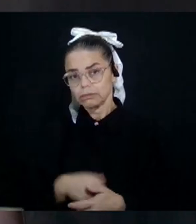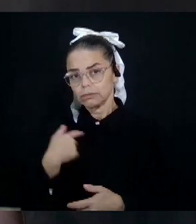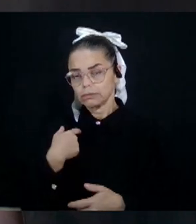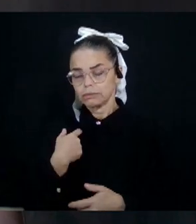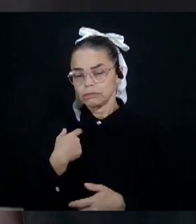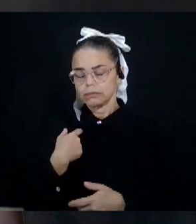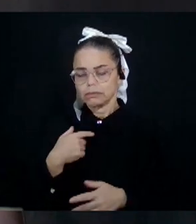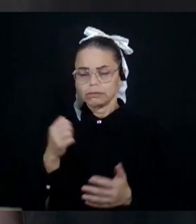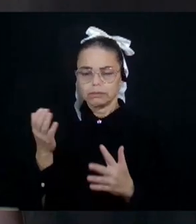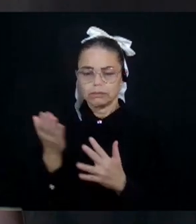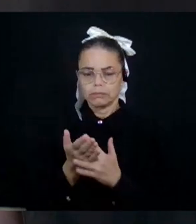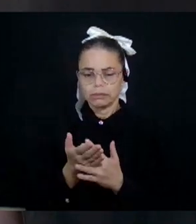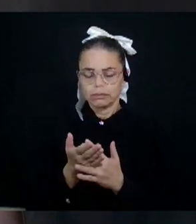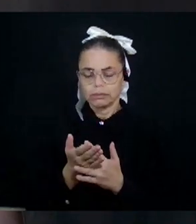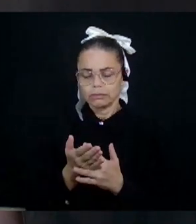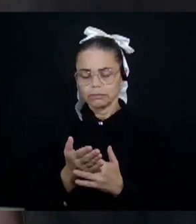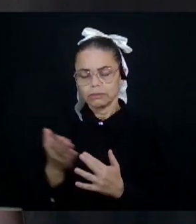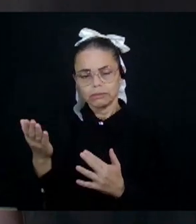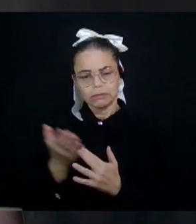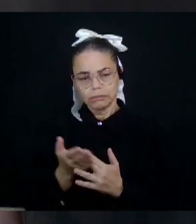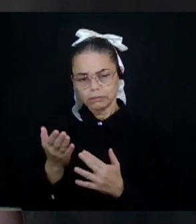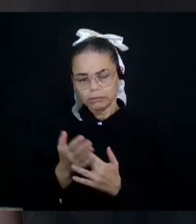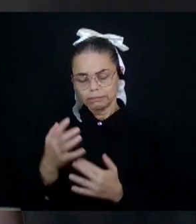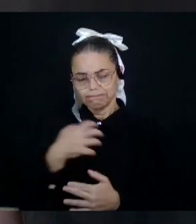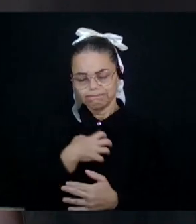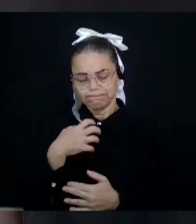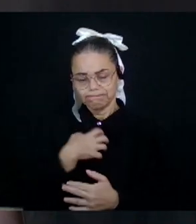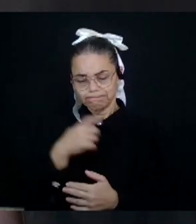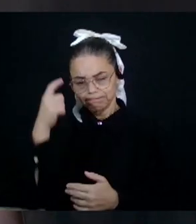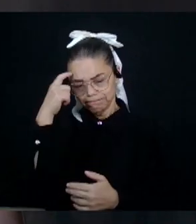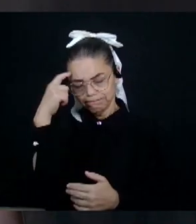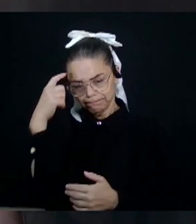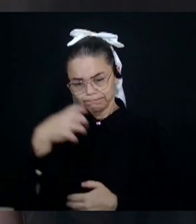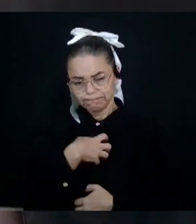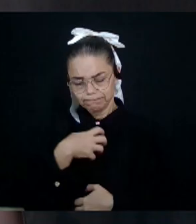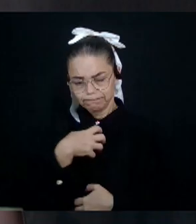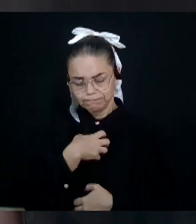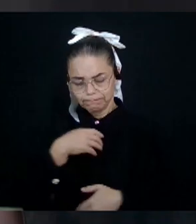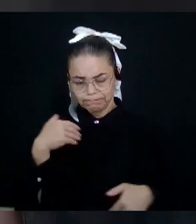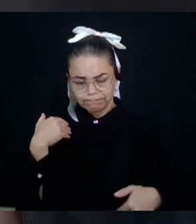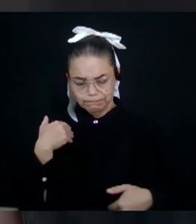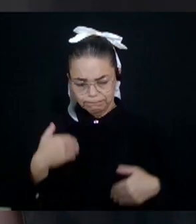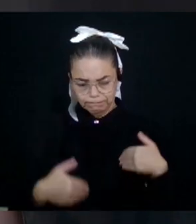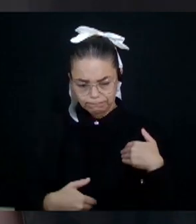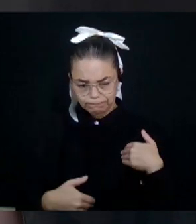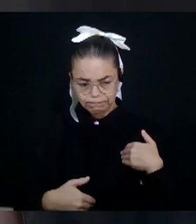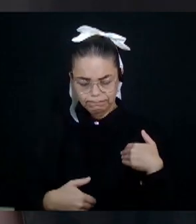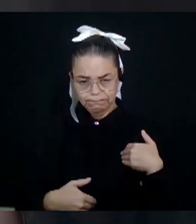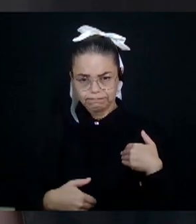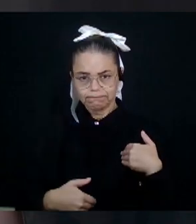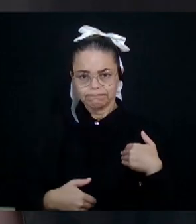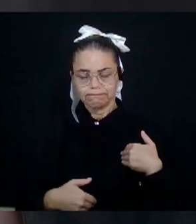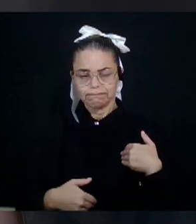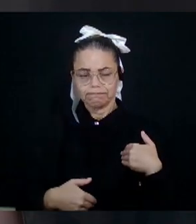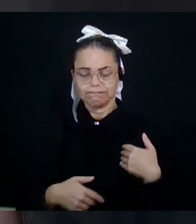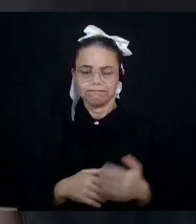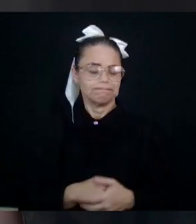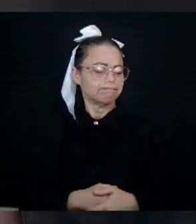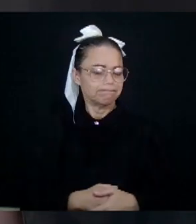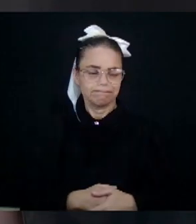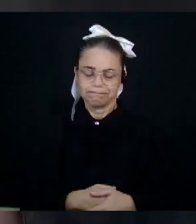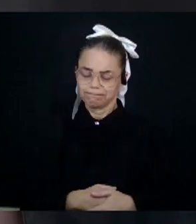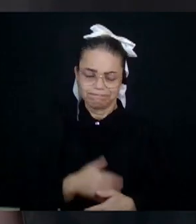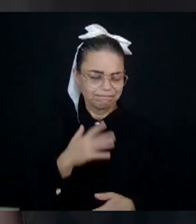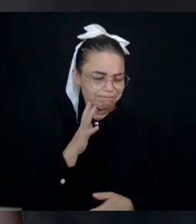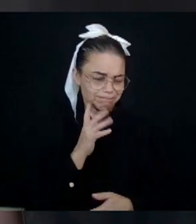vem pensamentos, sensações físicas e sentimentos tão intensos e